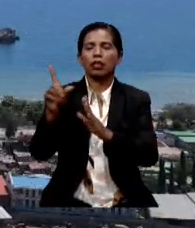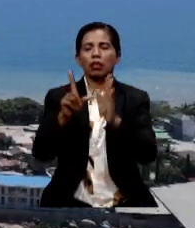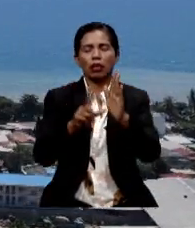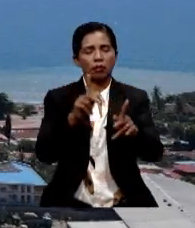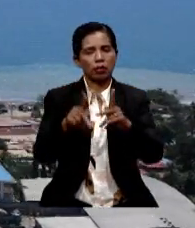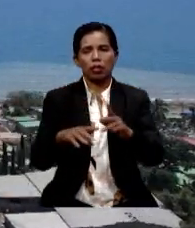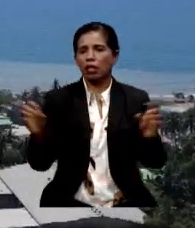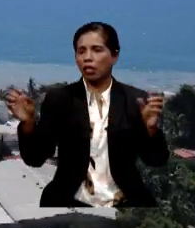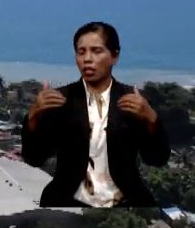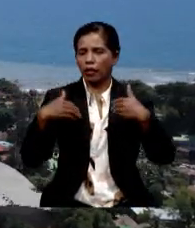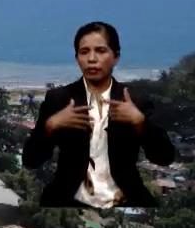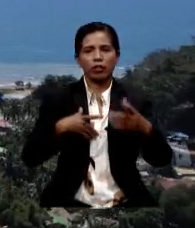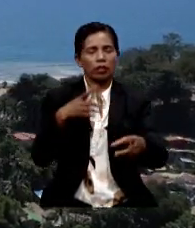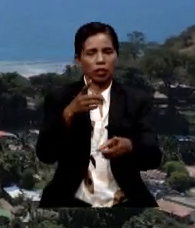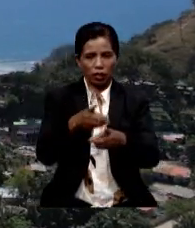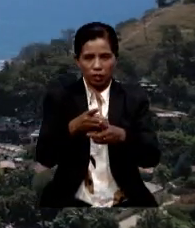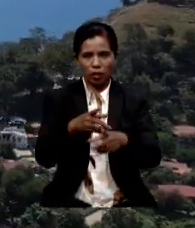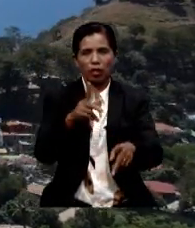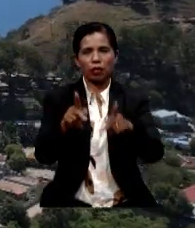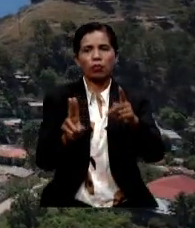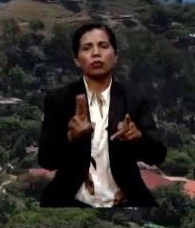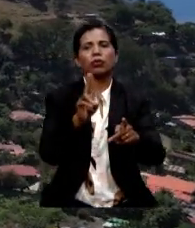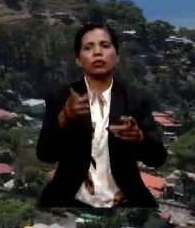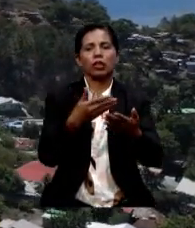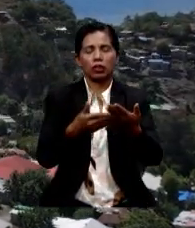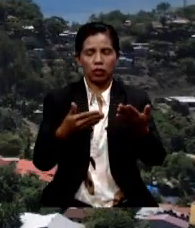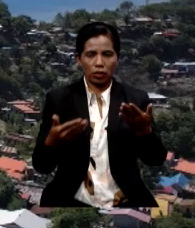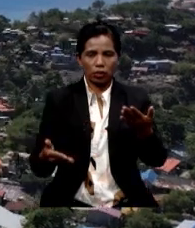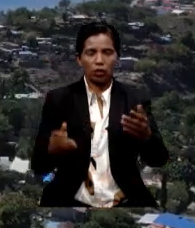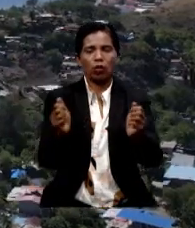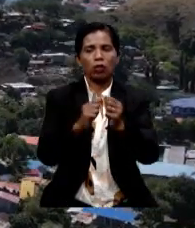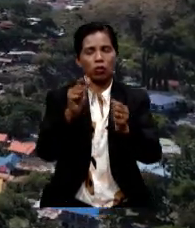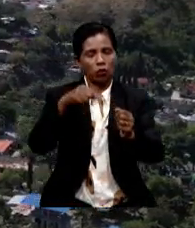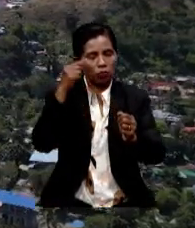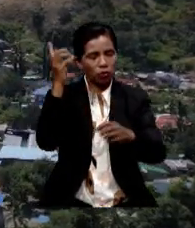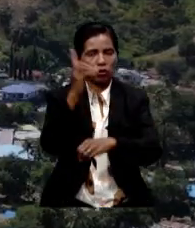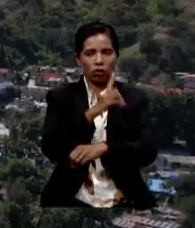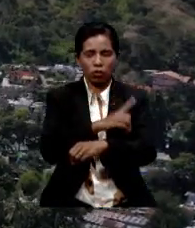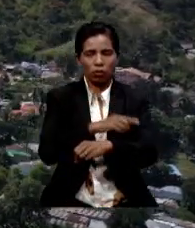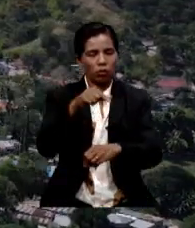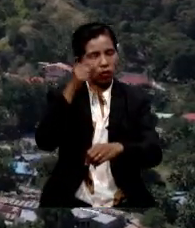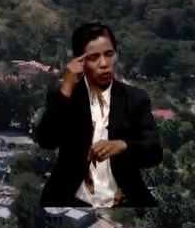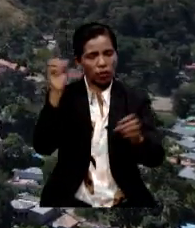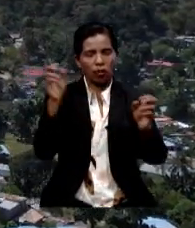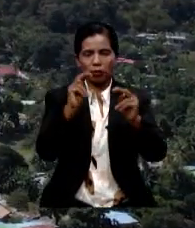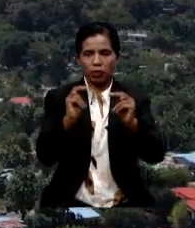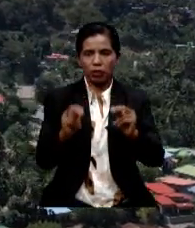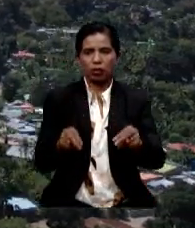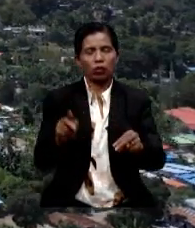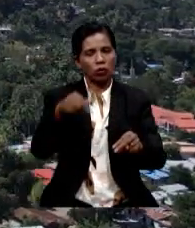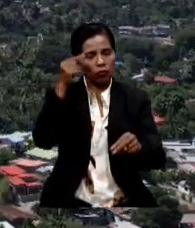itu mas é mais ser nem bem a ocupa ela nem regulariza o governo tal orong ida governo da precisão na raia né governo